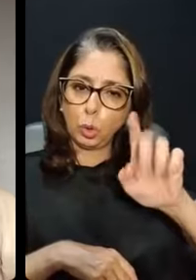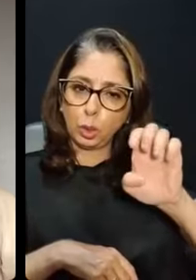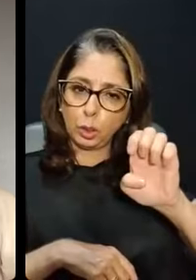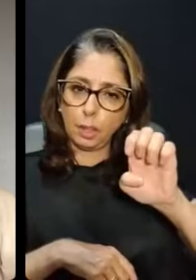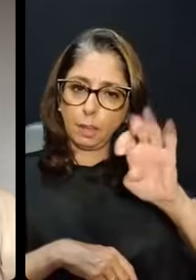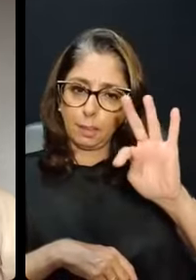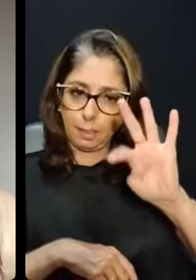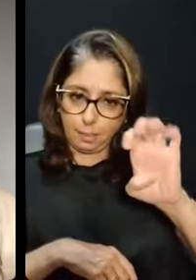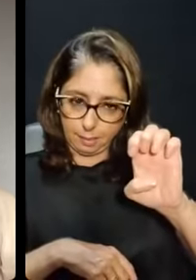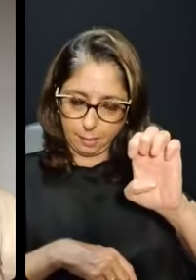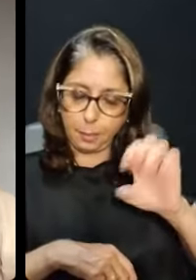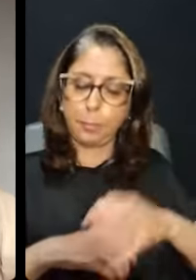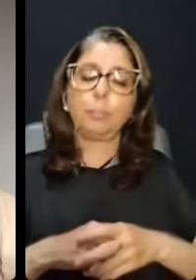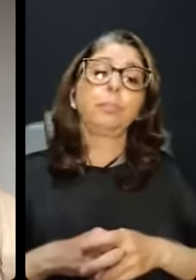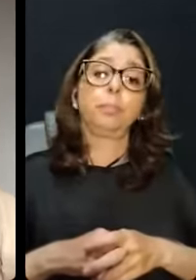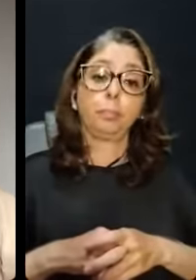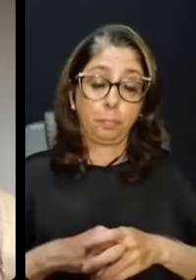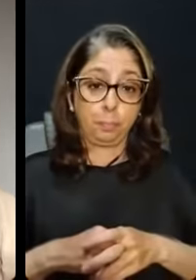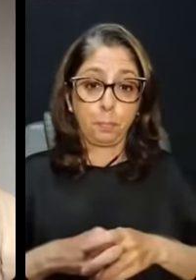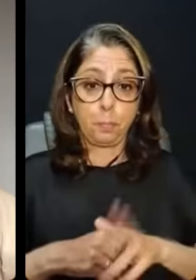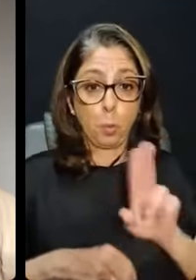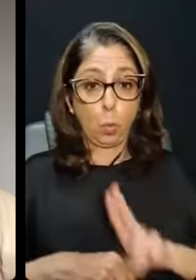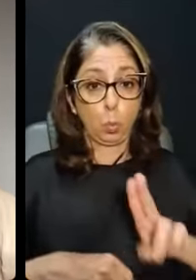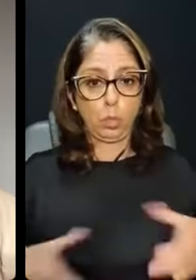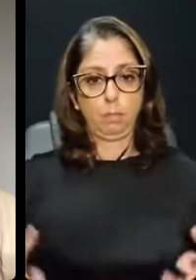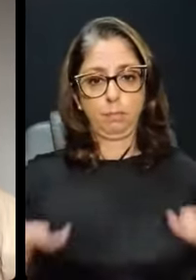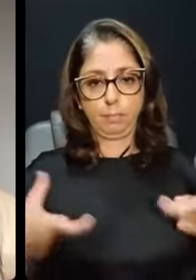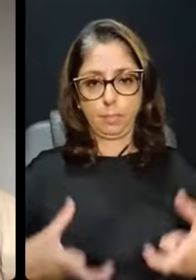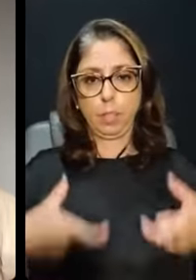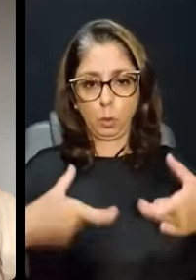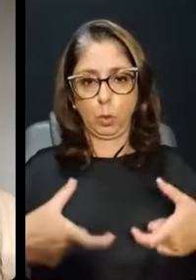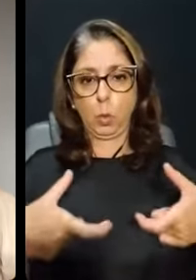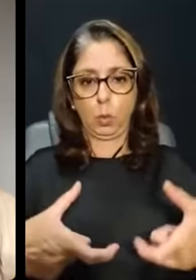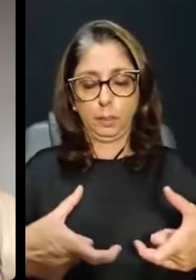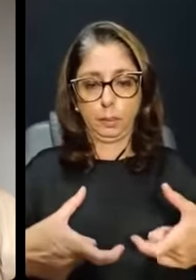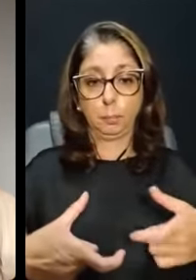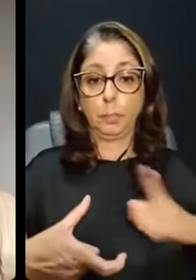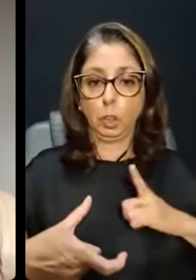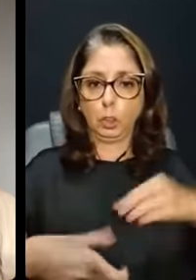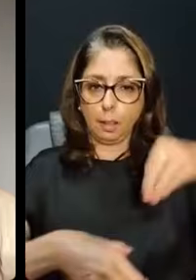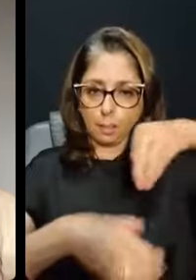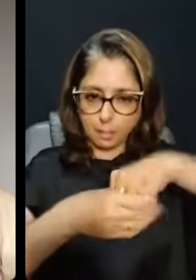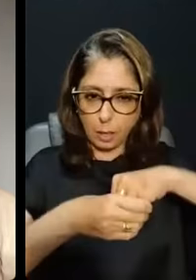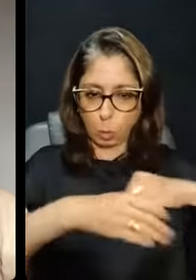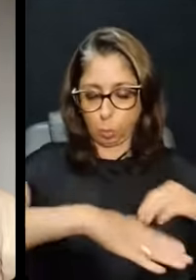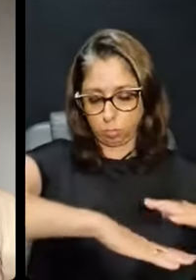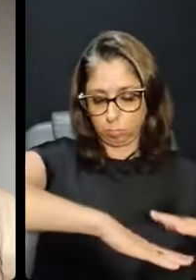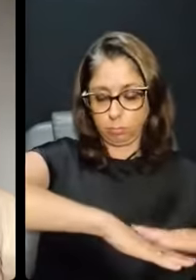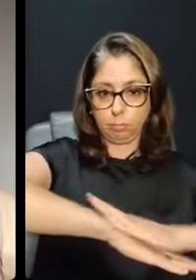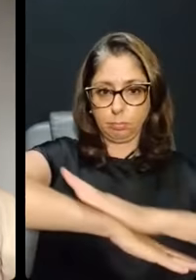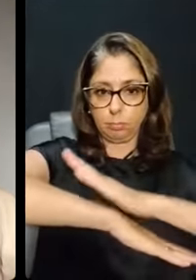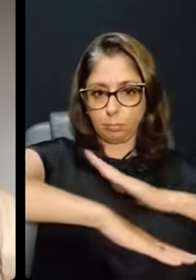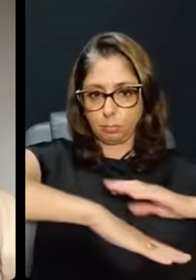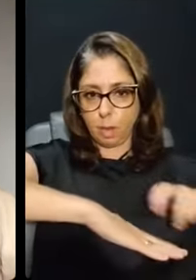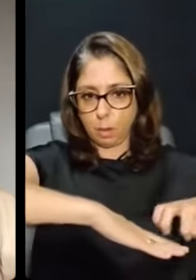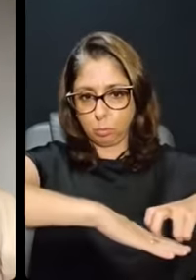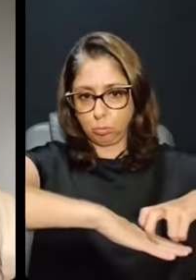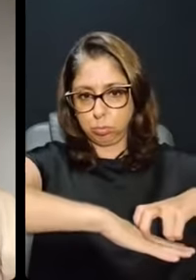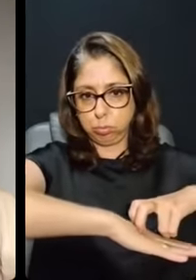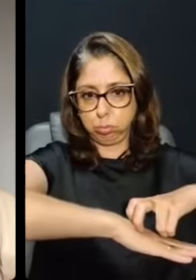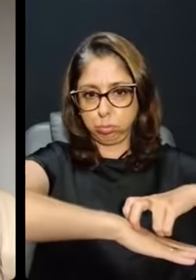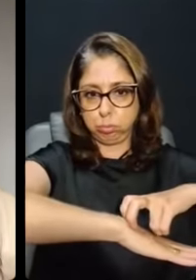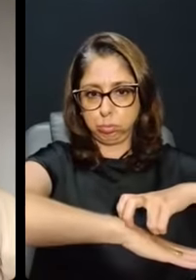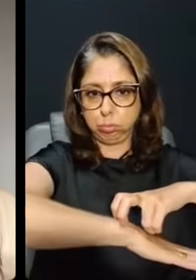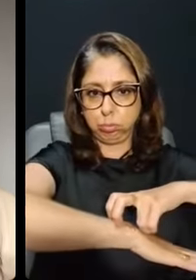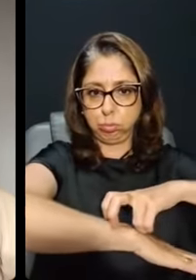coisas aconteciam. E a gente tem rampas que levam até a parte mais alta ali do palácio, da presidência,